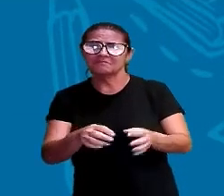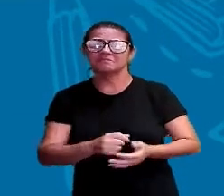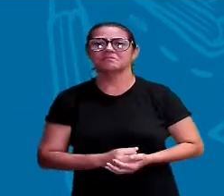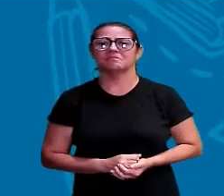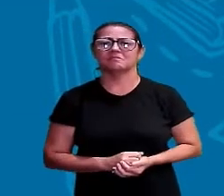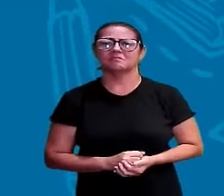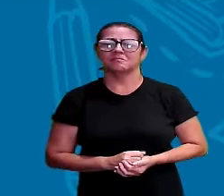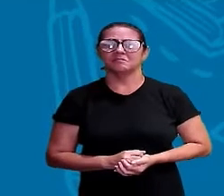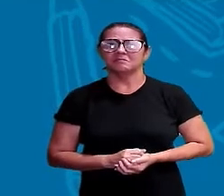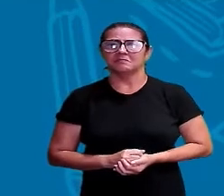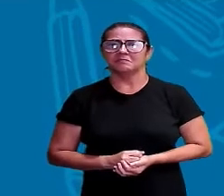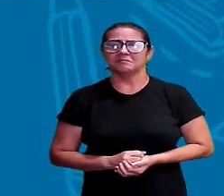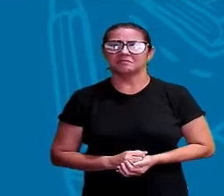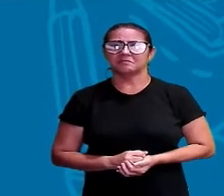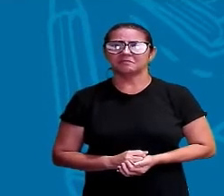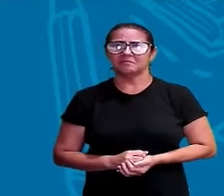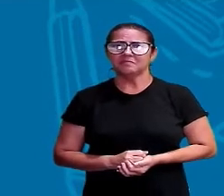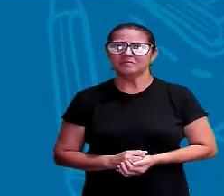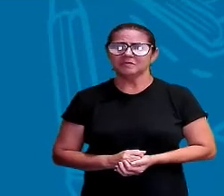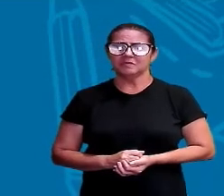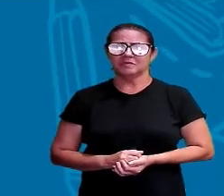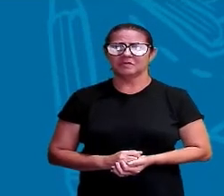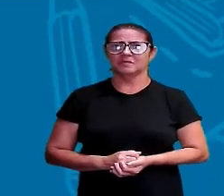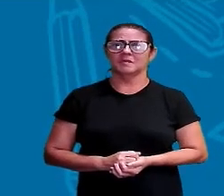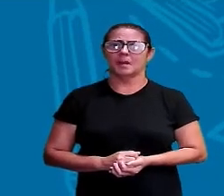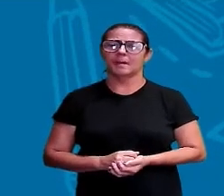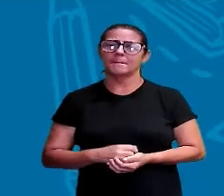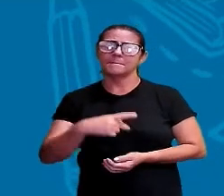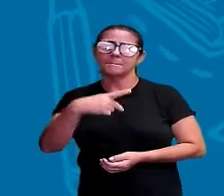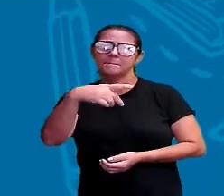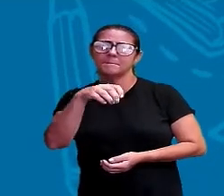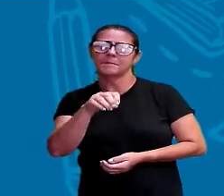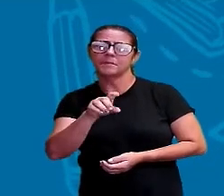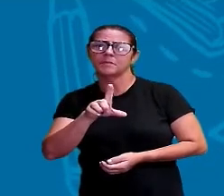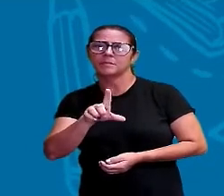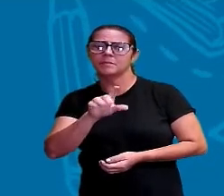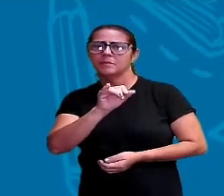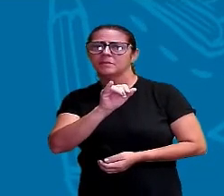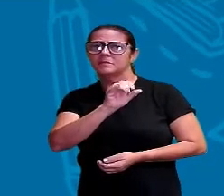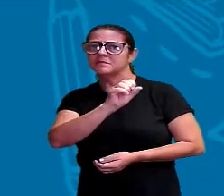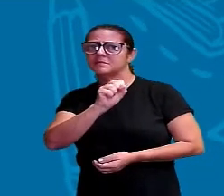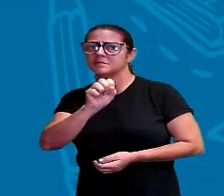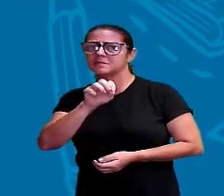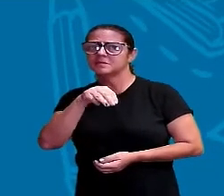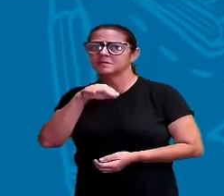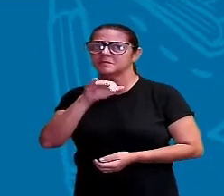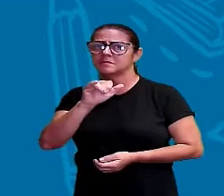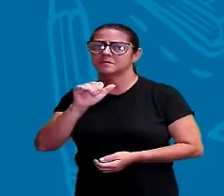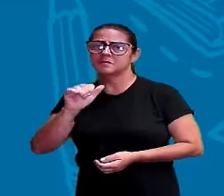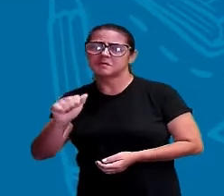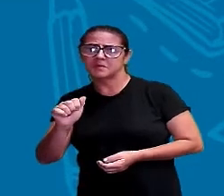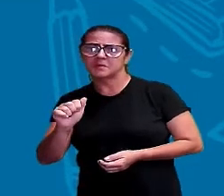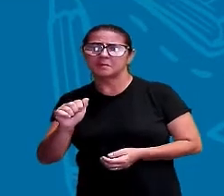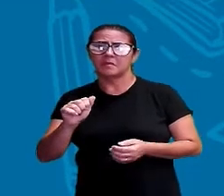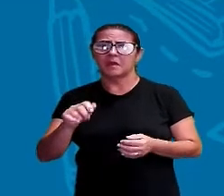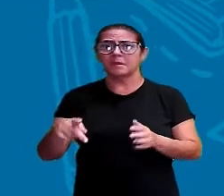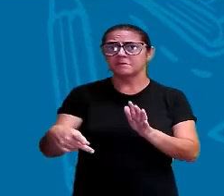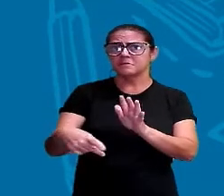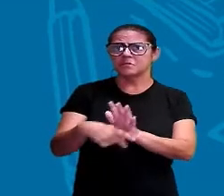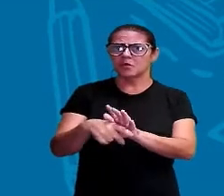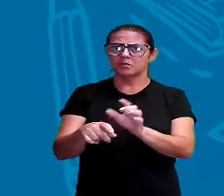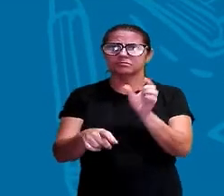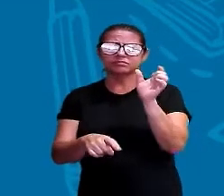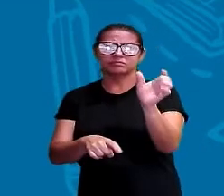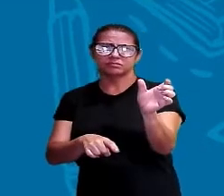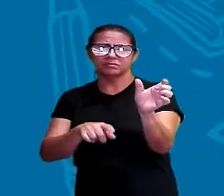Bom, gente, polissemia, ainda sobre o tema, certo? É a propriedade da palavra